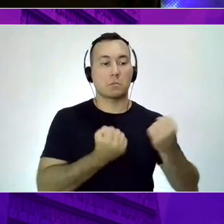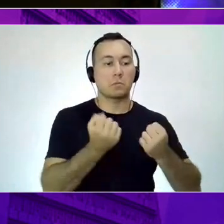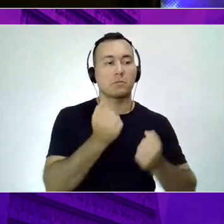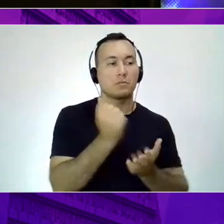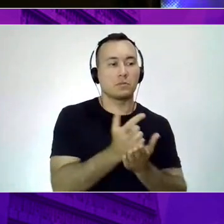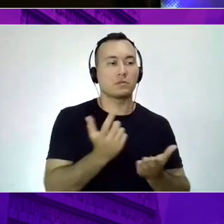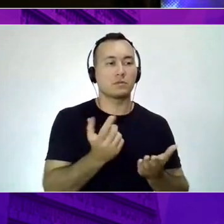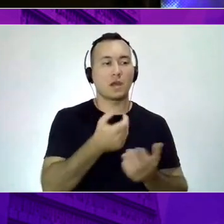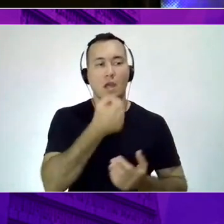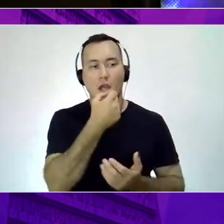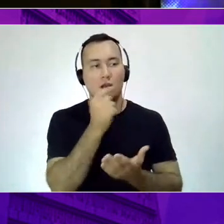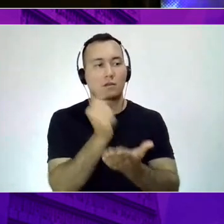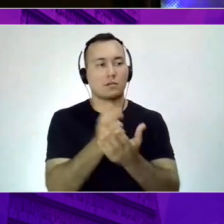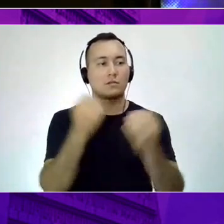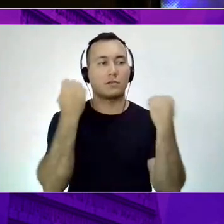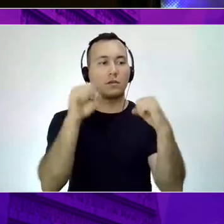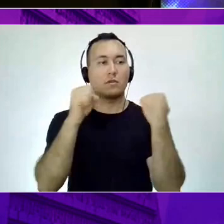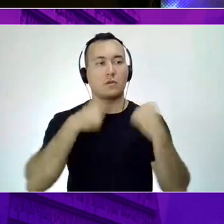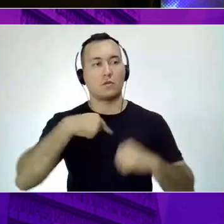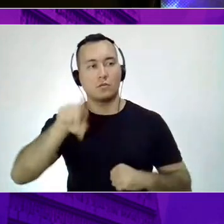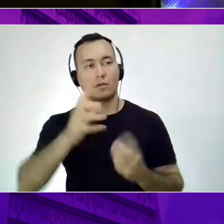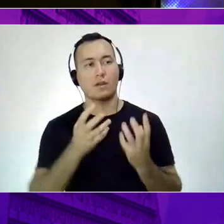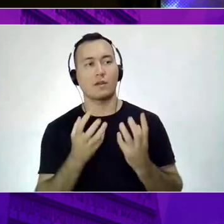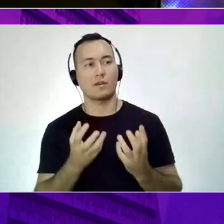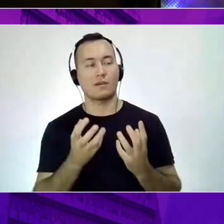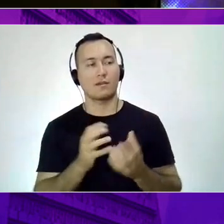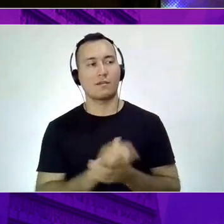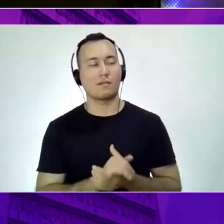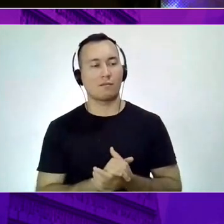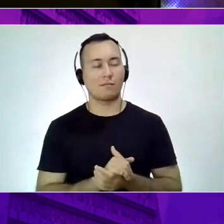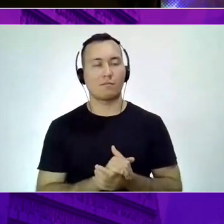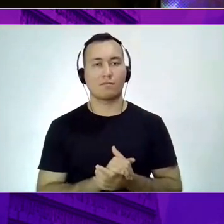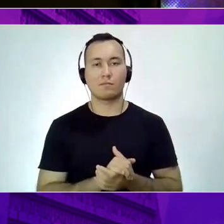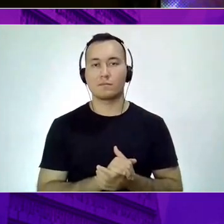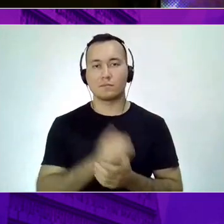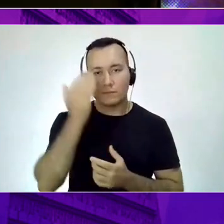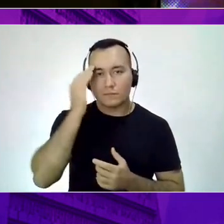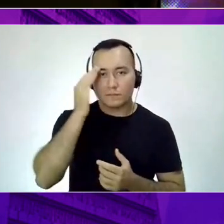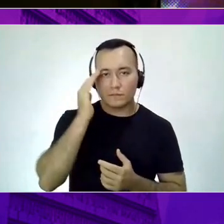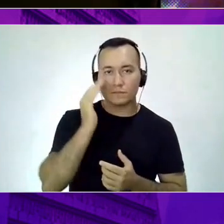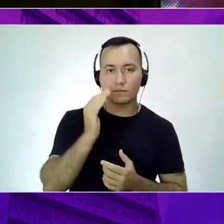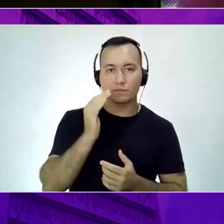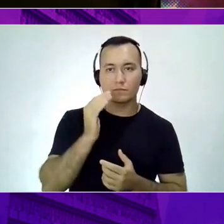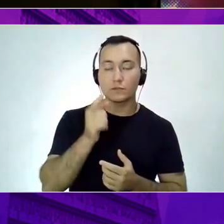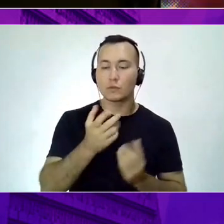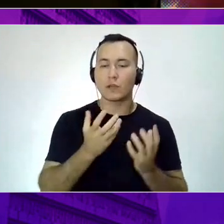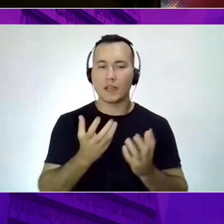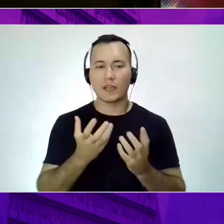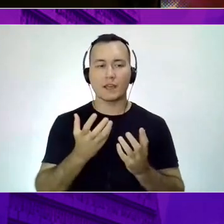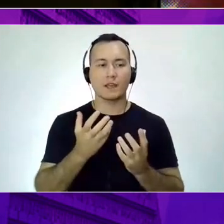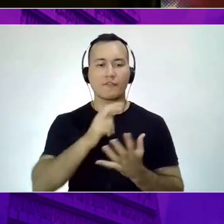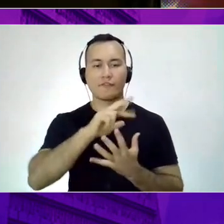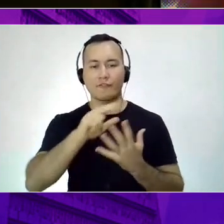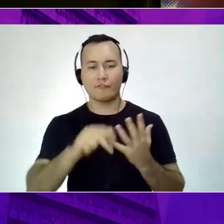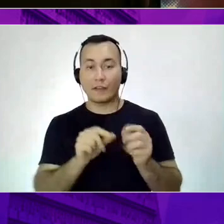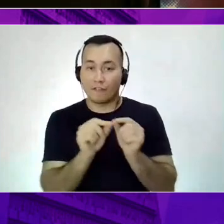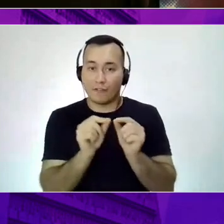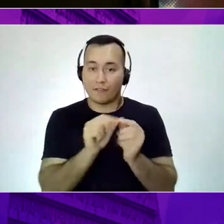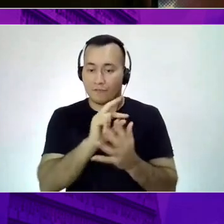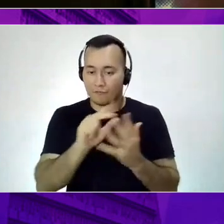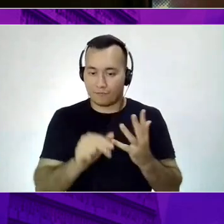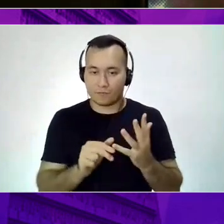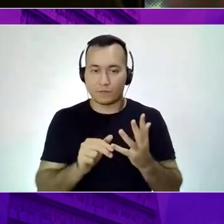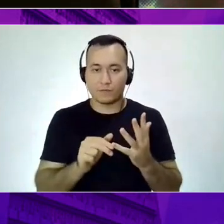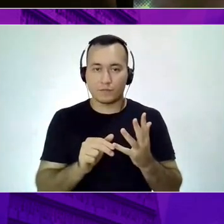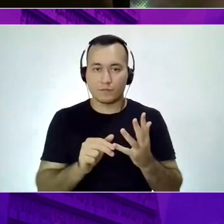eu quero ir na academia. Né? Então, tudo isso, na prática, gera informação. Como é que a gente trabalha melhor